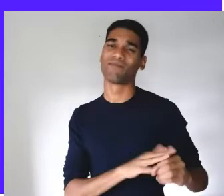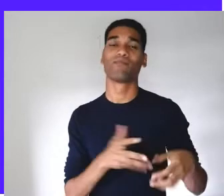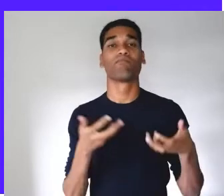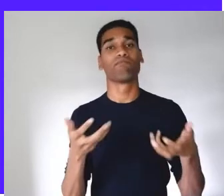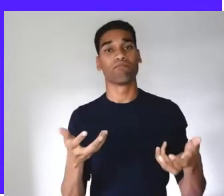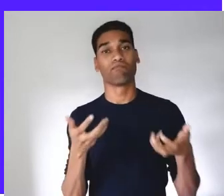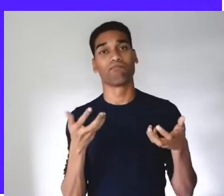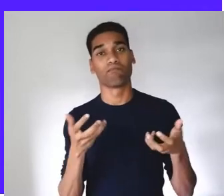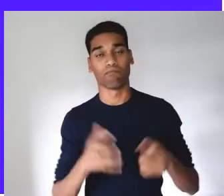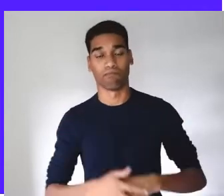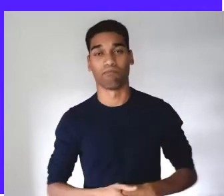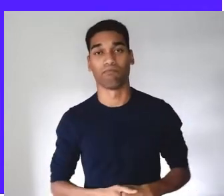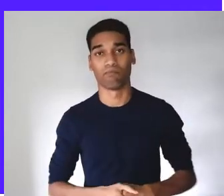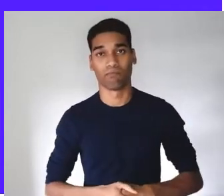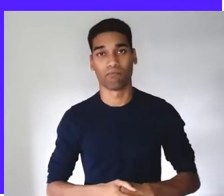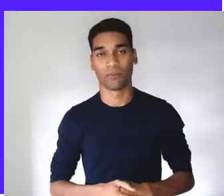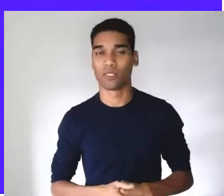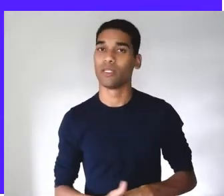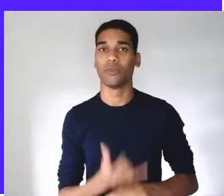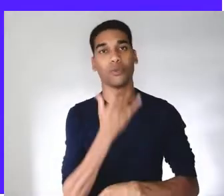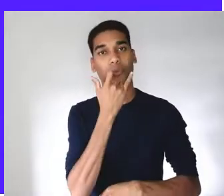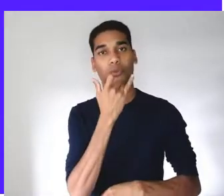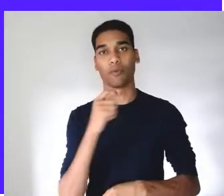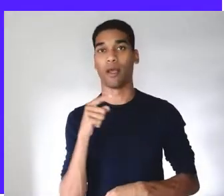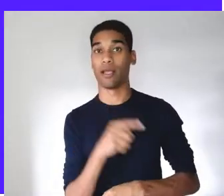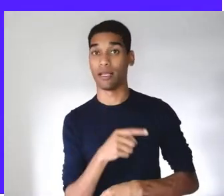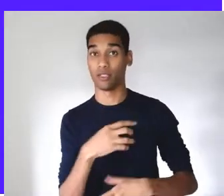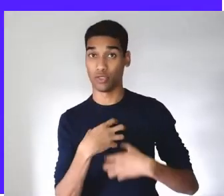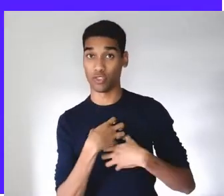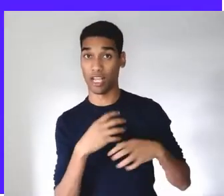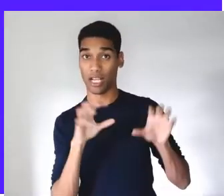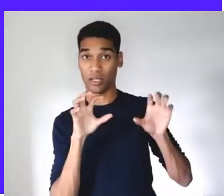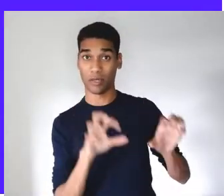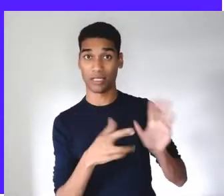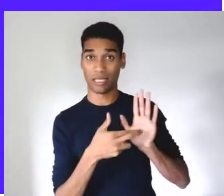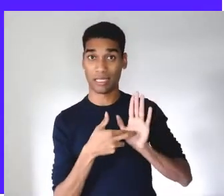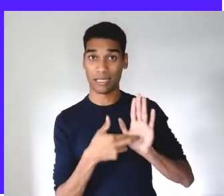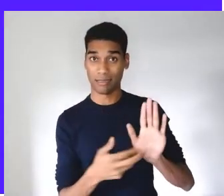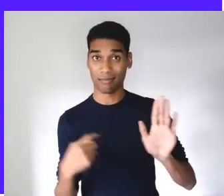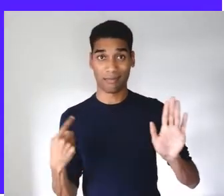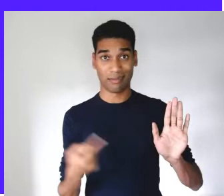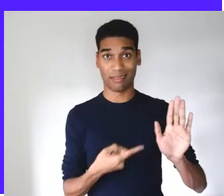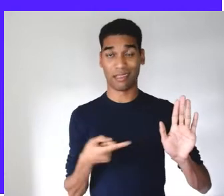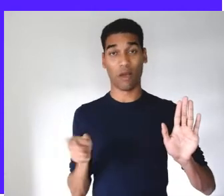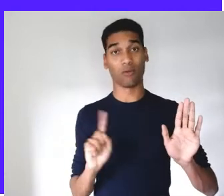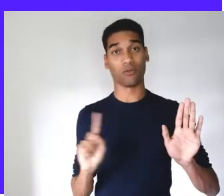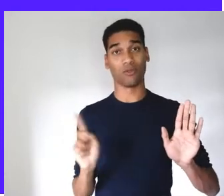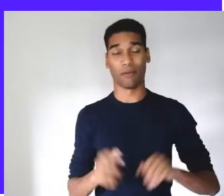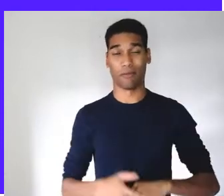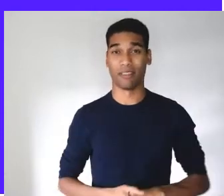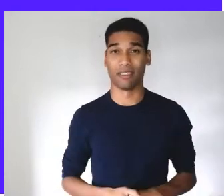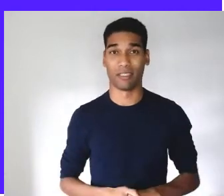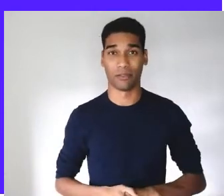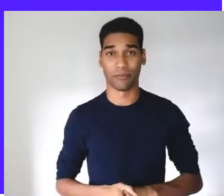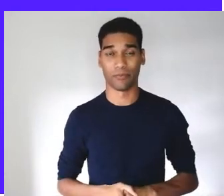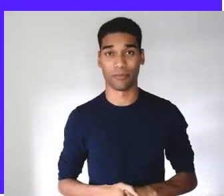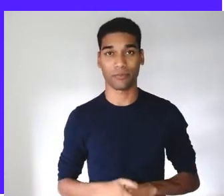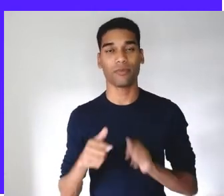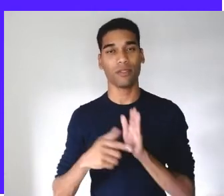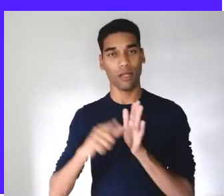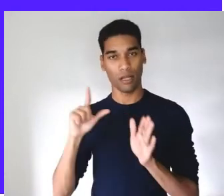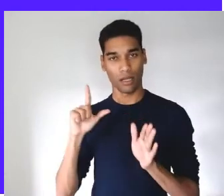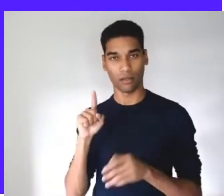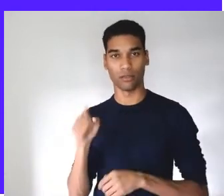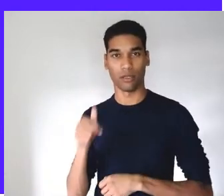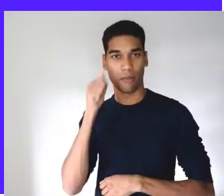não nos representa, entende? Exatamente. Como a Ju falou em mídia posicionada,